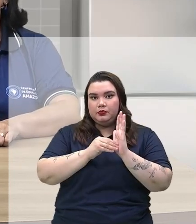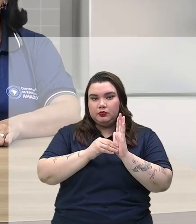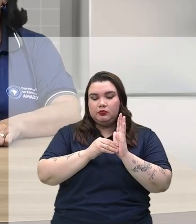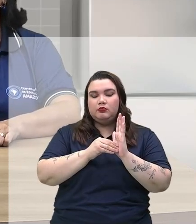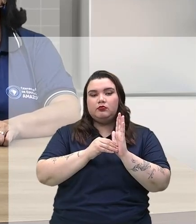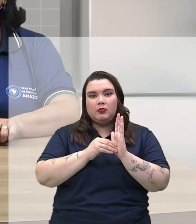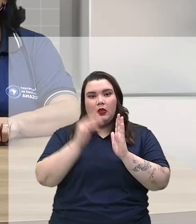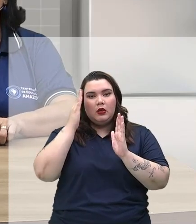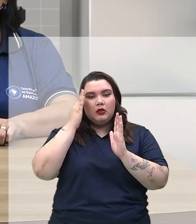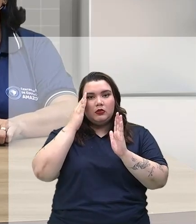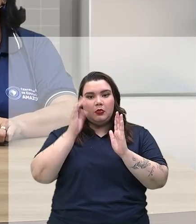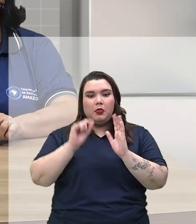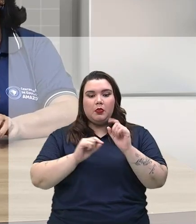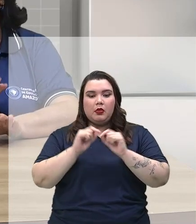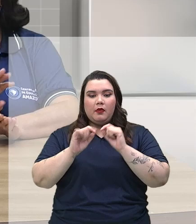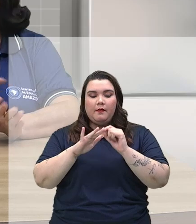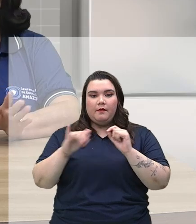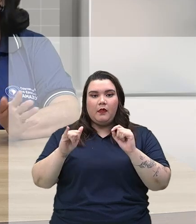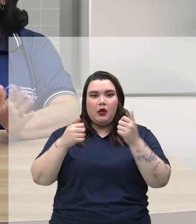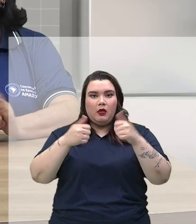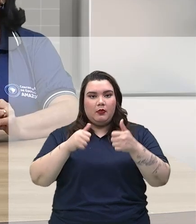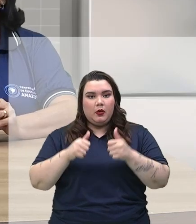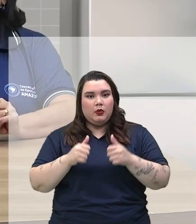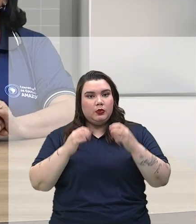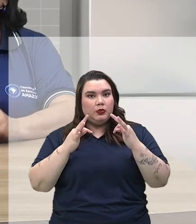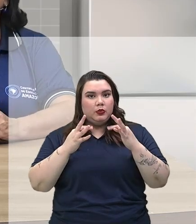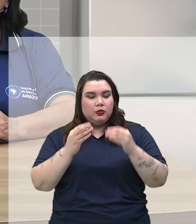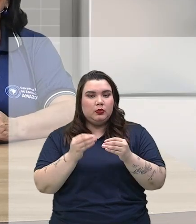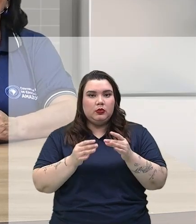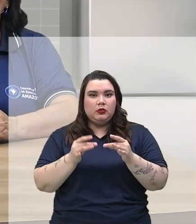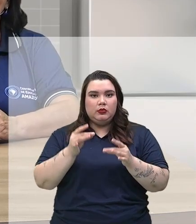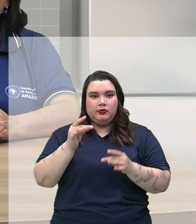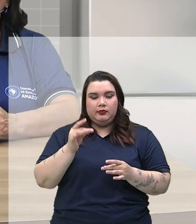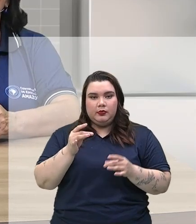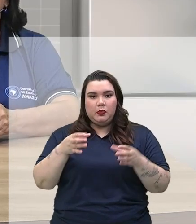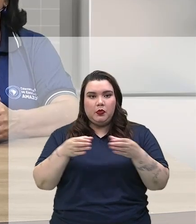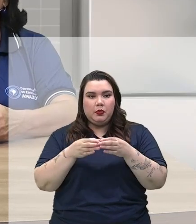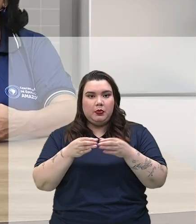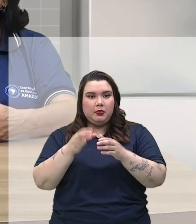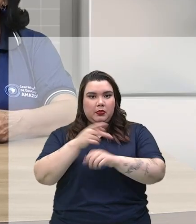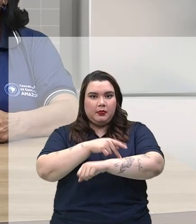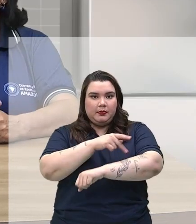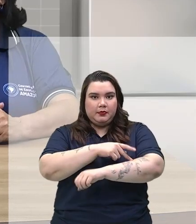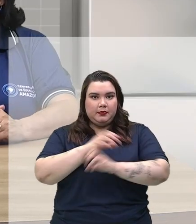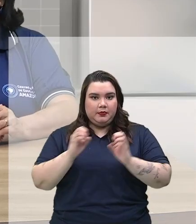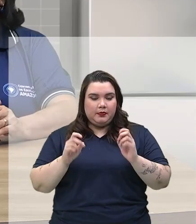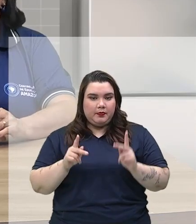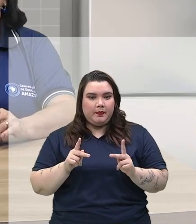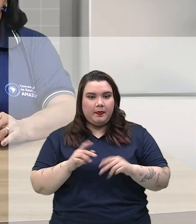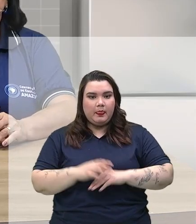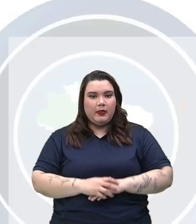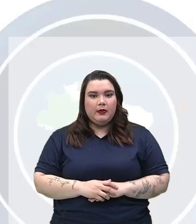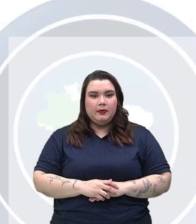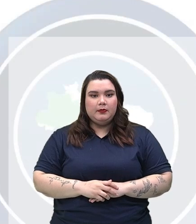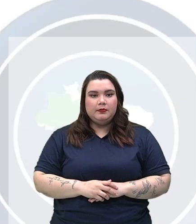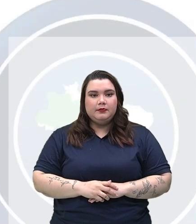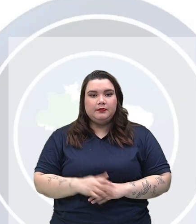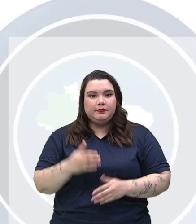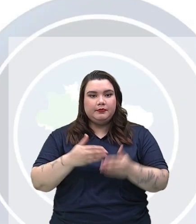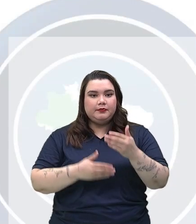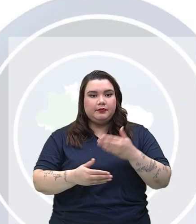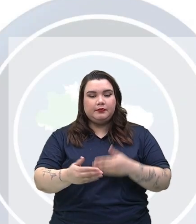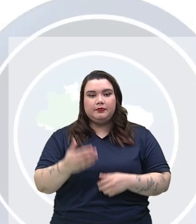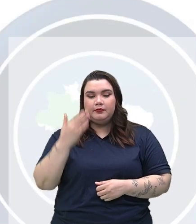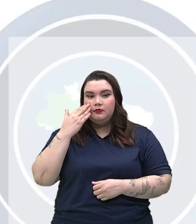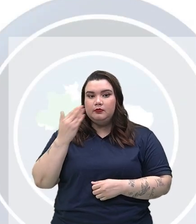que serão avaliados, né? Que já está tudo determinado pela equipe pedagógica, tá bom? Muito bem, então vamos dar sequência.